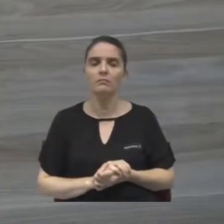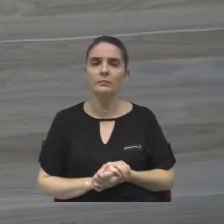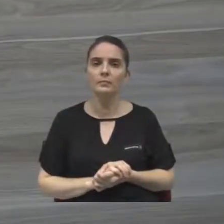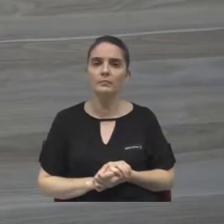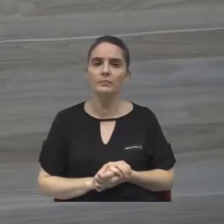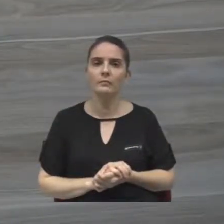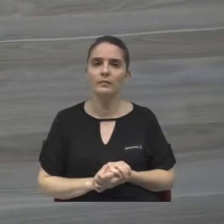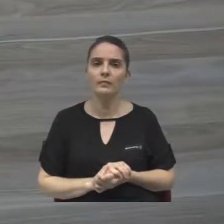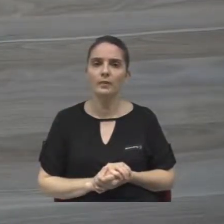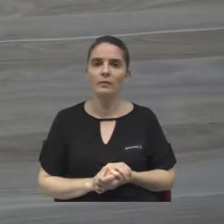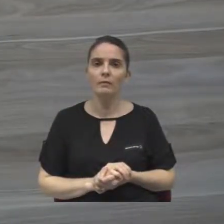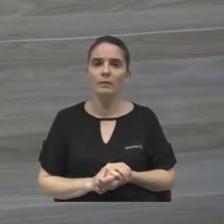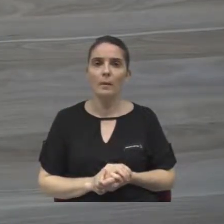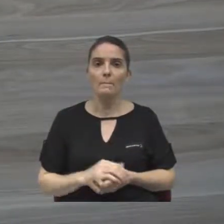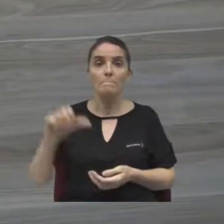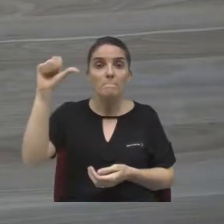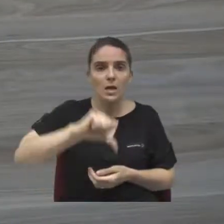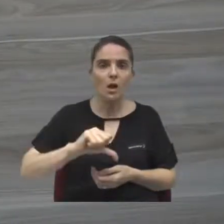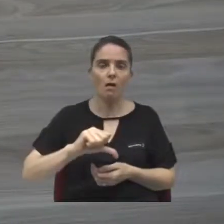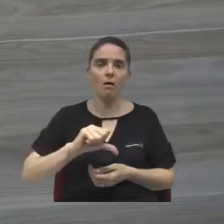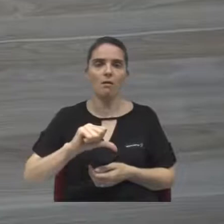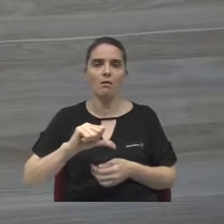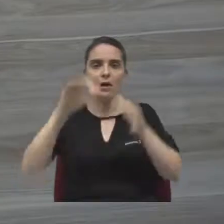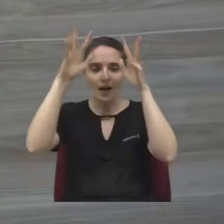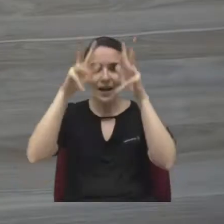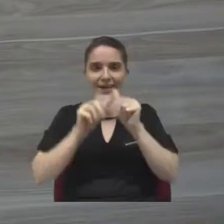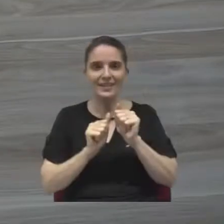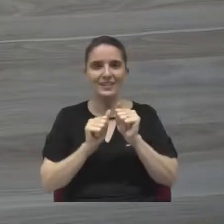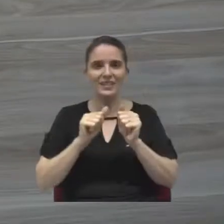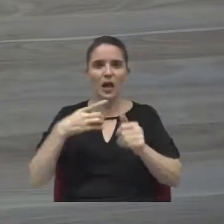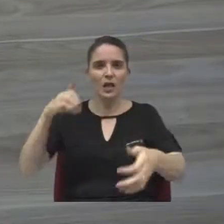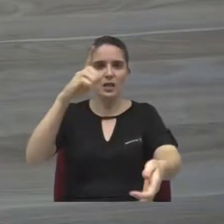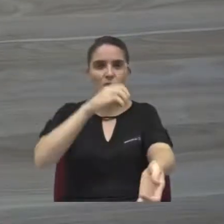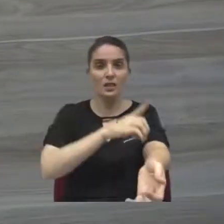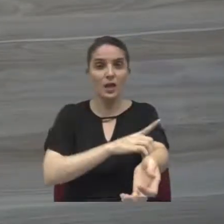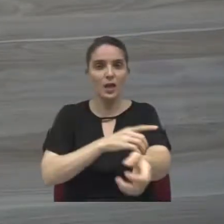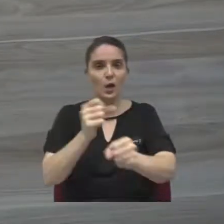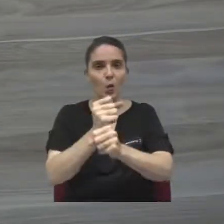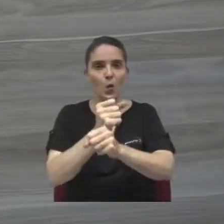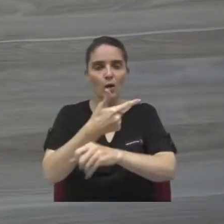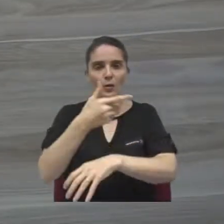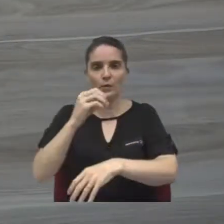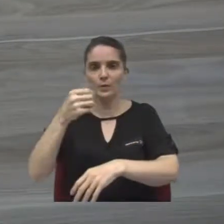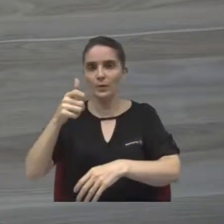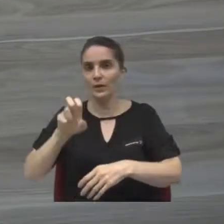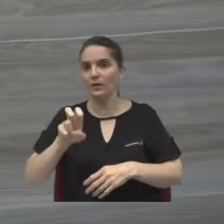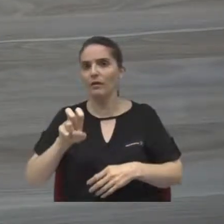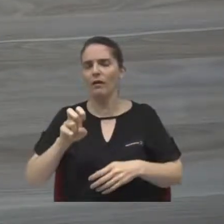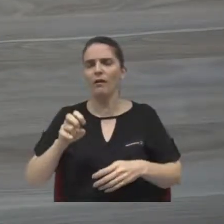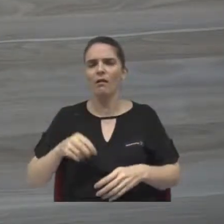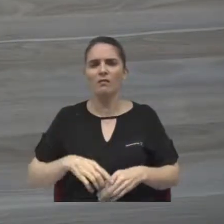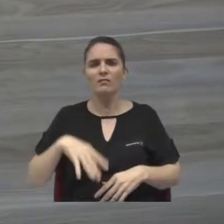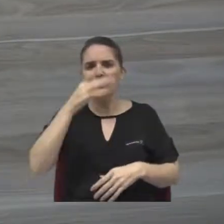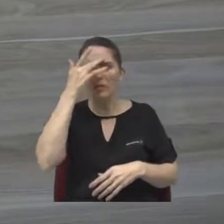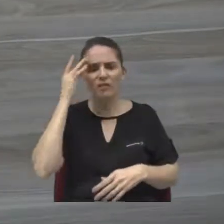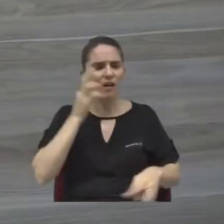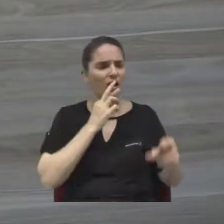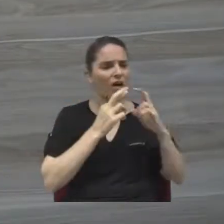crise da dengue de 2015. Está pior. Porque é impossível, por onde eu passo, todo mundo fala de vaga de